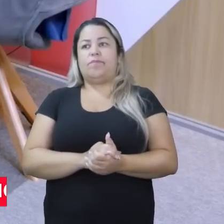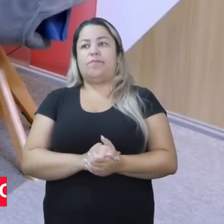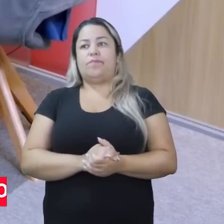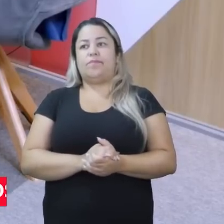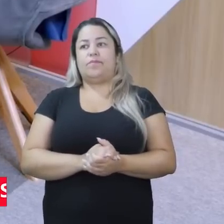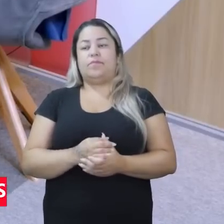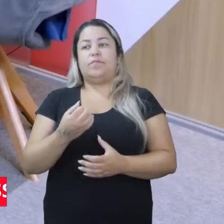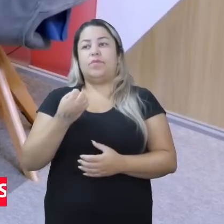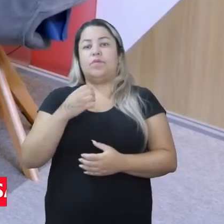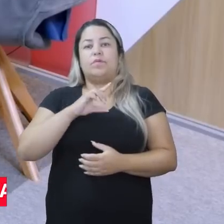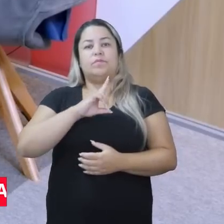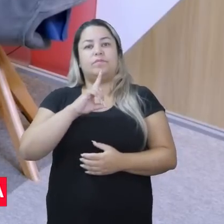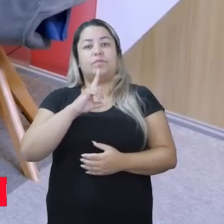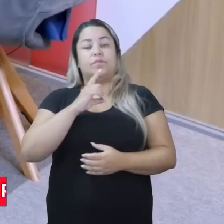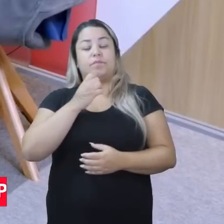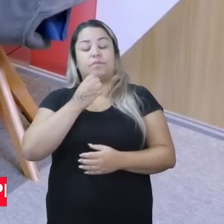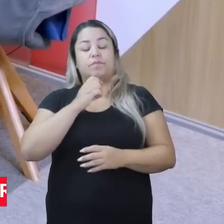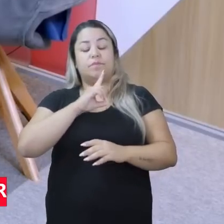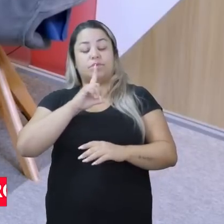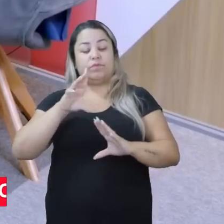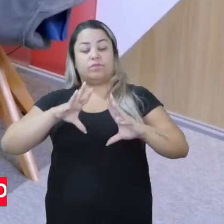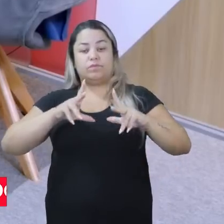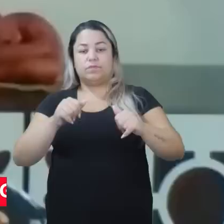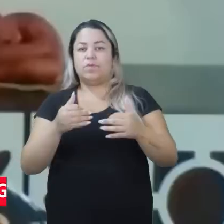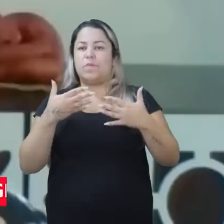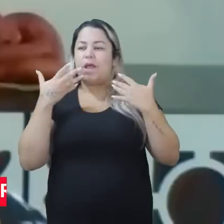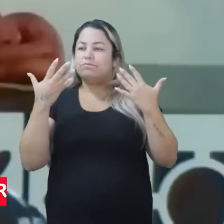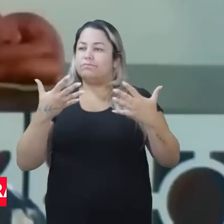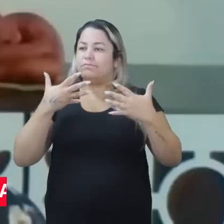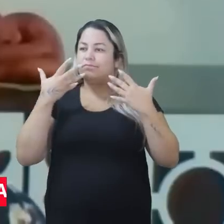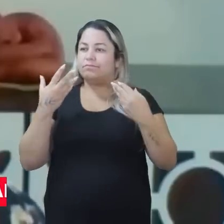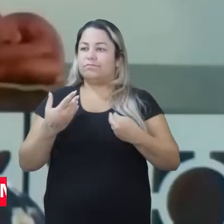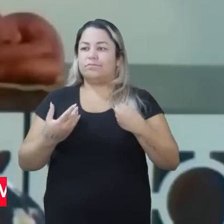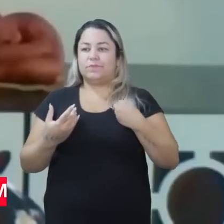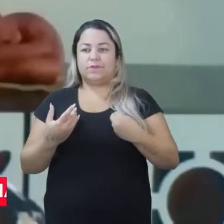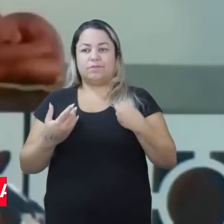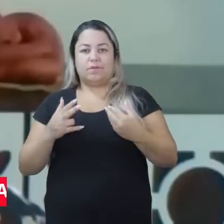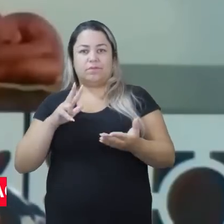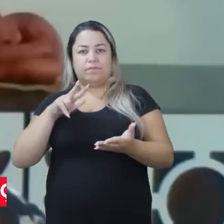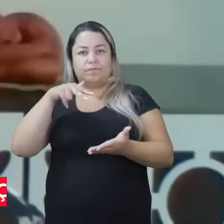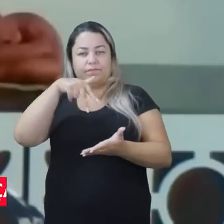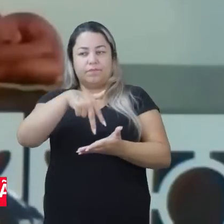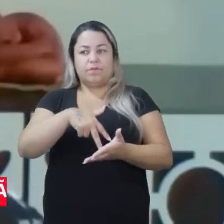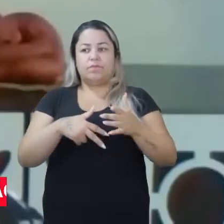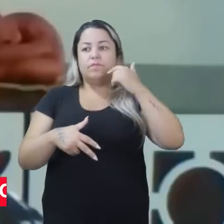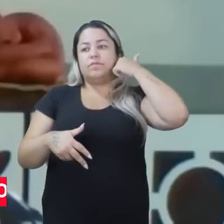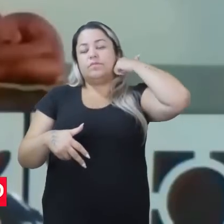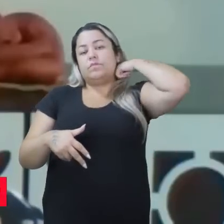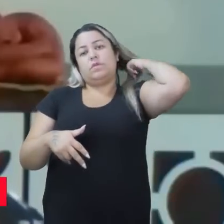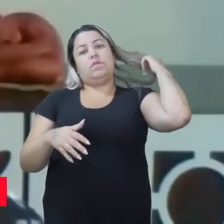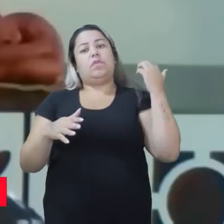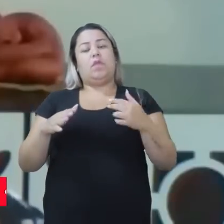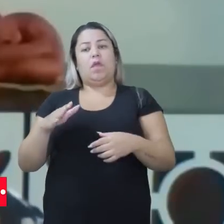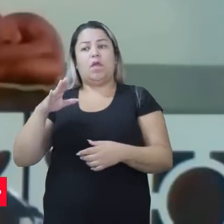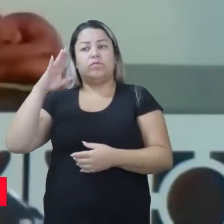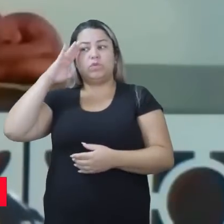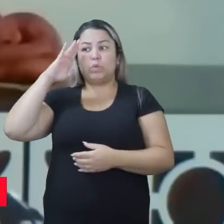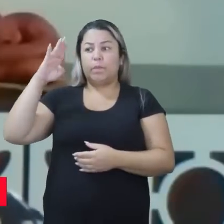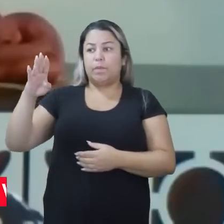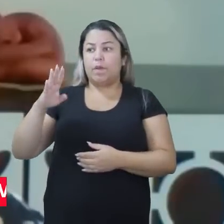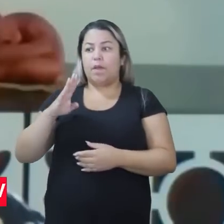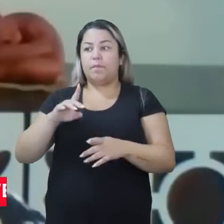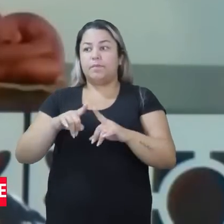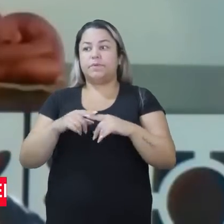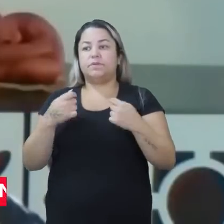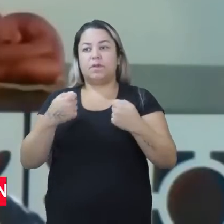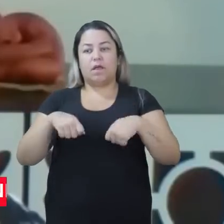Bom dia a todos e a todas, uma alegria muito grande estar aqui. Em relação ao general Braga Neto, eu acho que a gente